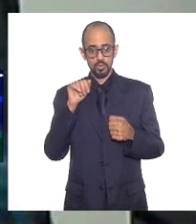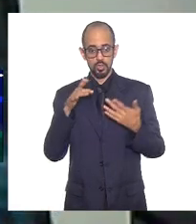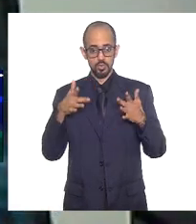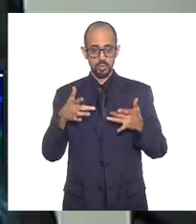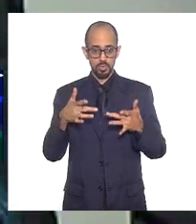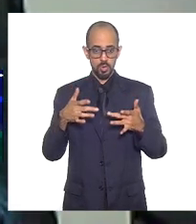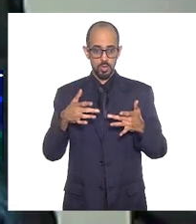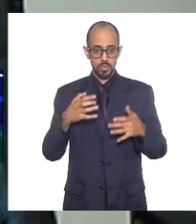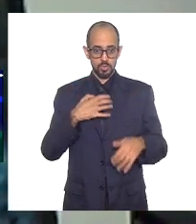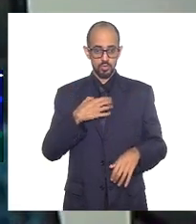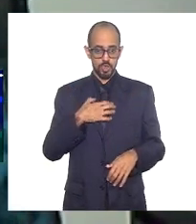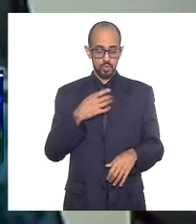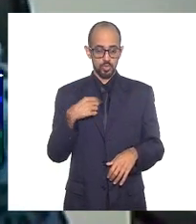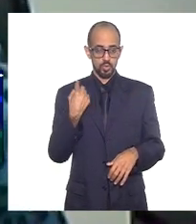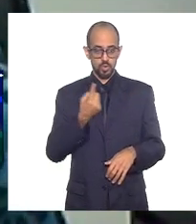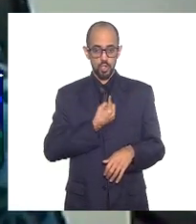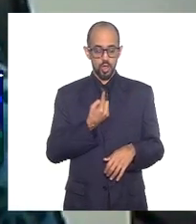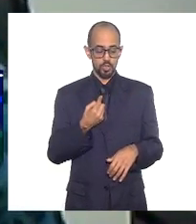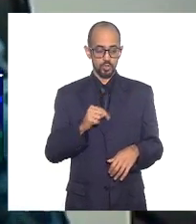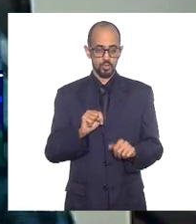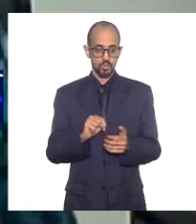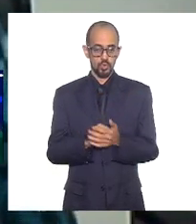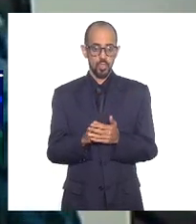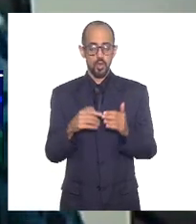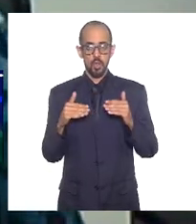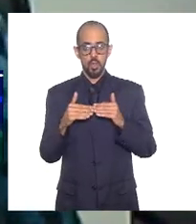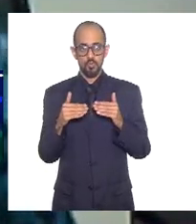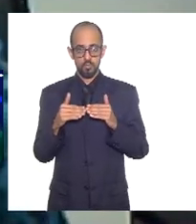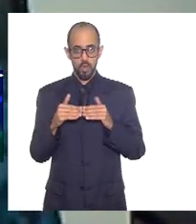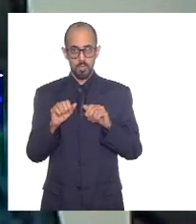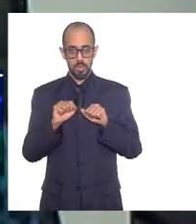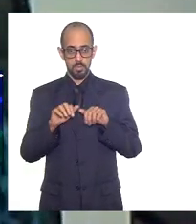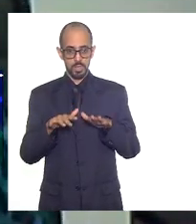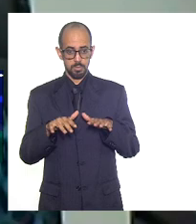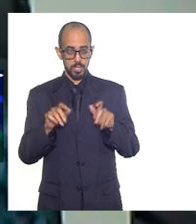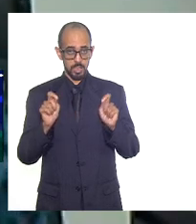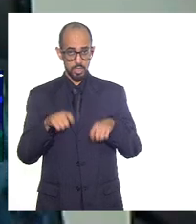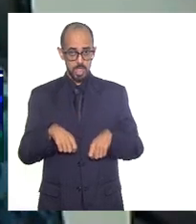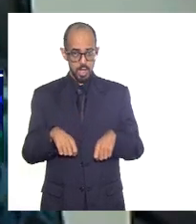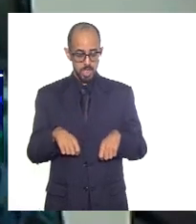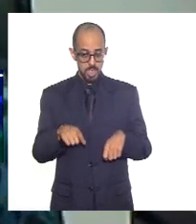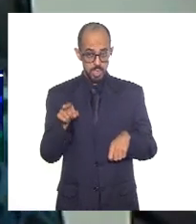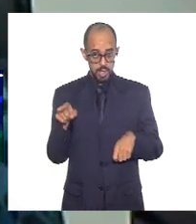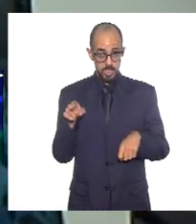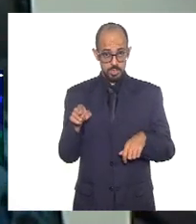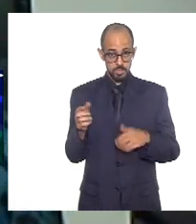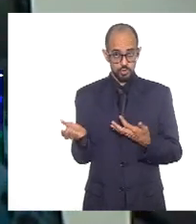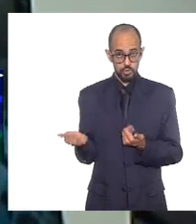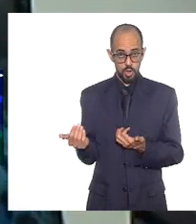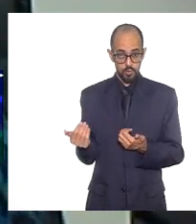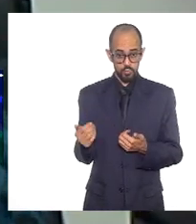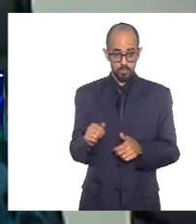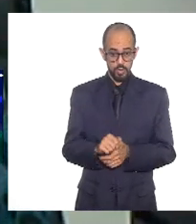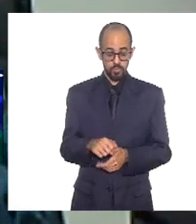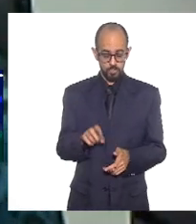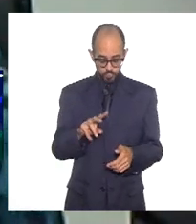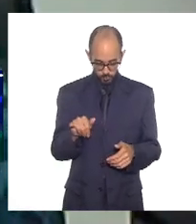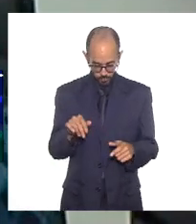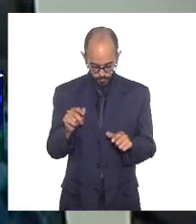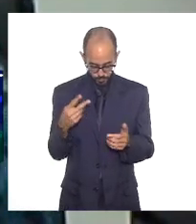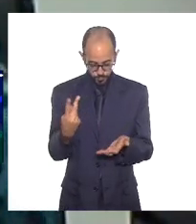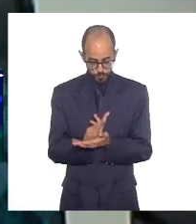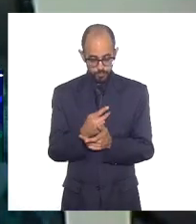nosso jeito, de acordo com como a pandemia nos permitiu, esse jovem vai ter,